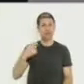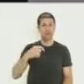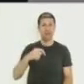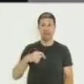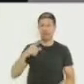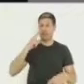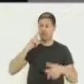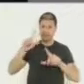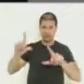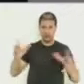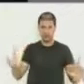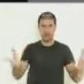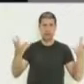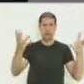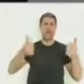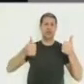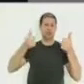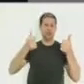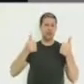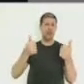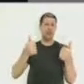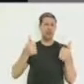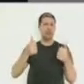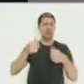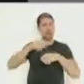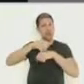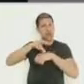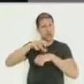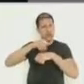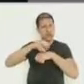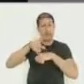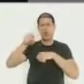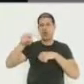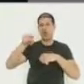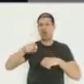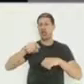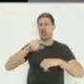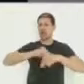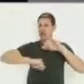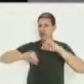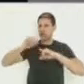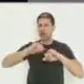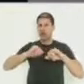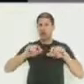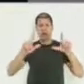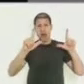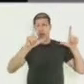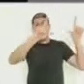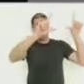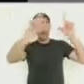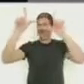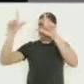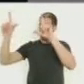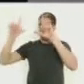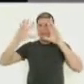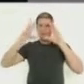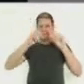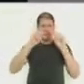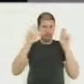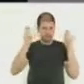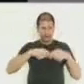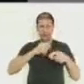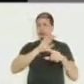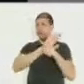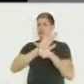trazer uma orientação nesse local, emplacamentos, tudo que nós pudermos fazer para a gente evitar